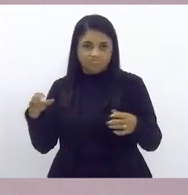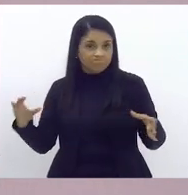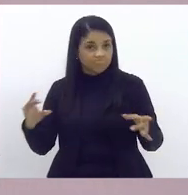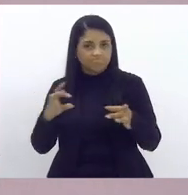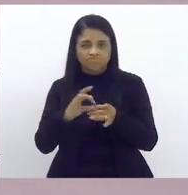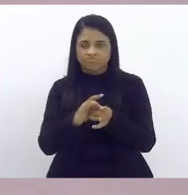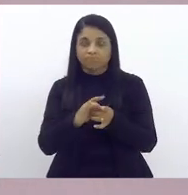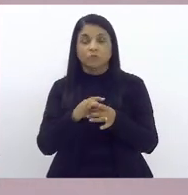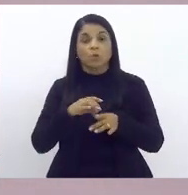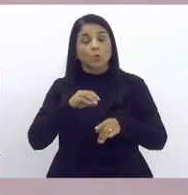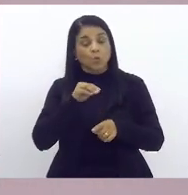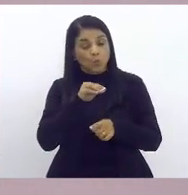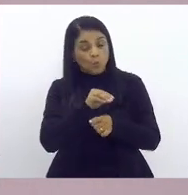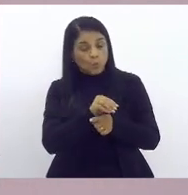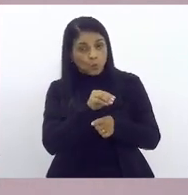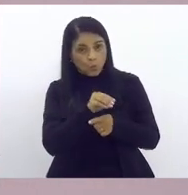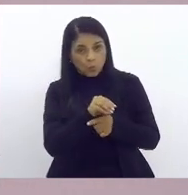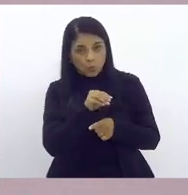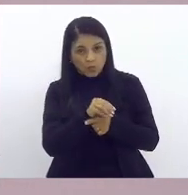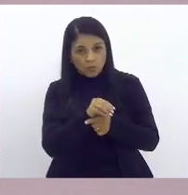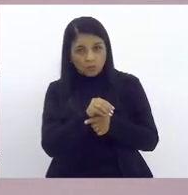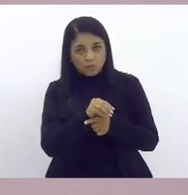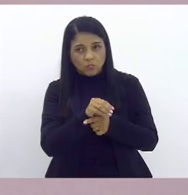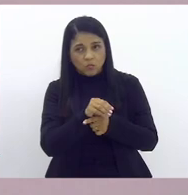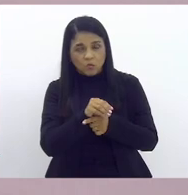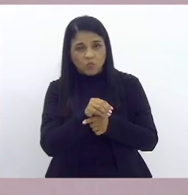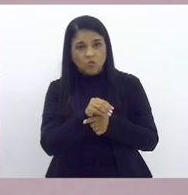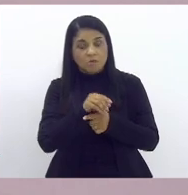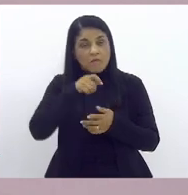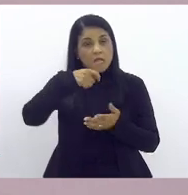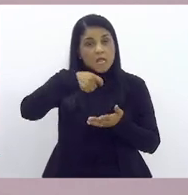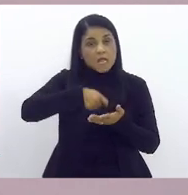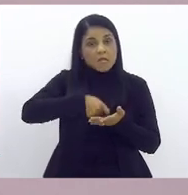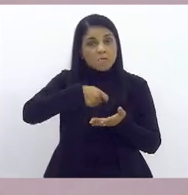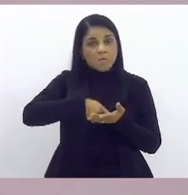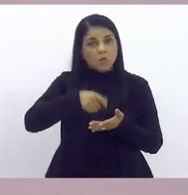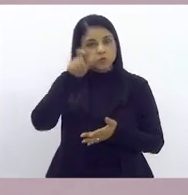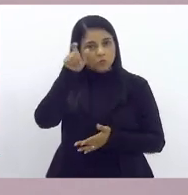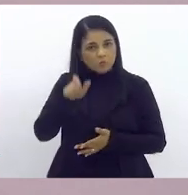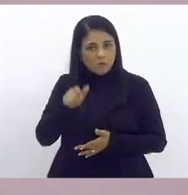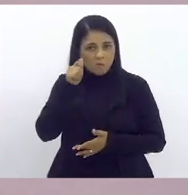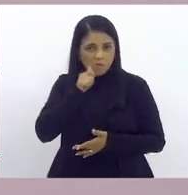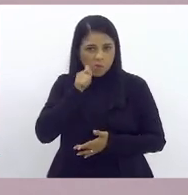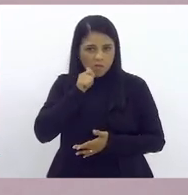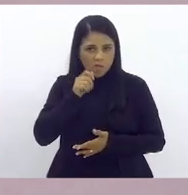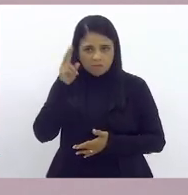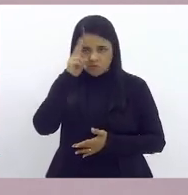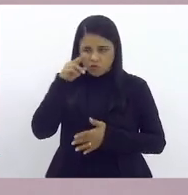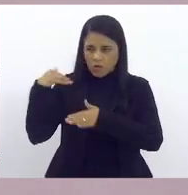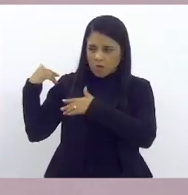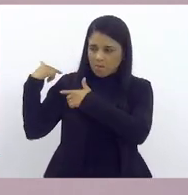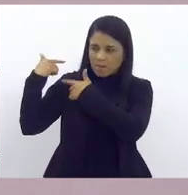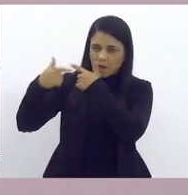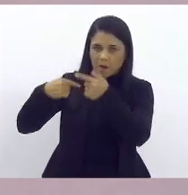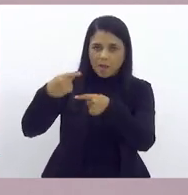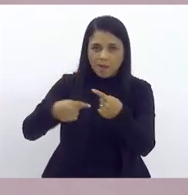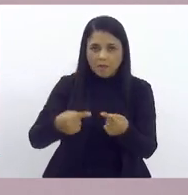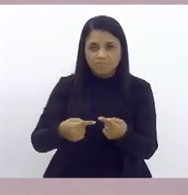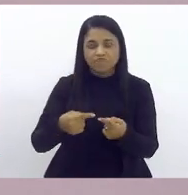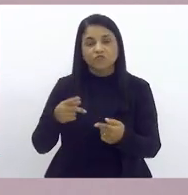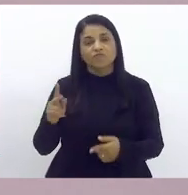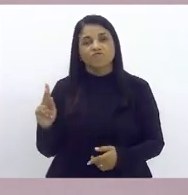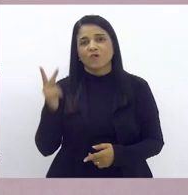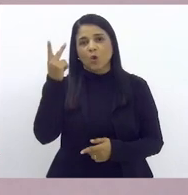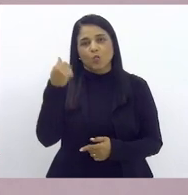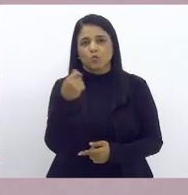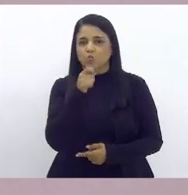O cuidado, por ter sido empurrado, imposto para as mulheres, historicamente, acabou sendo assim sendo